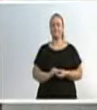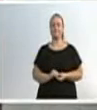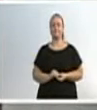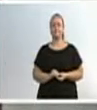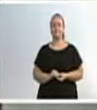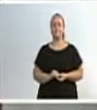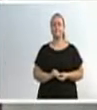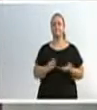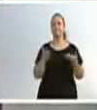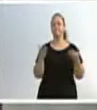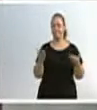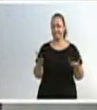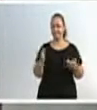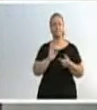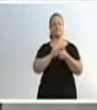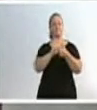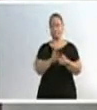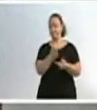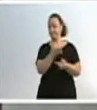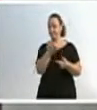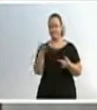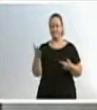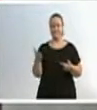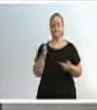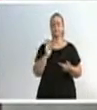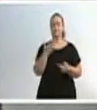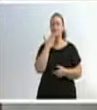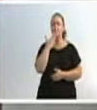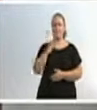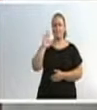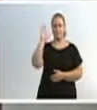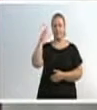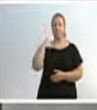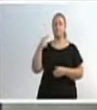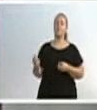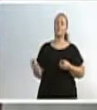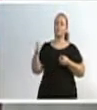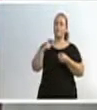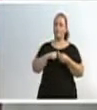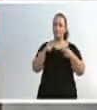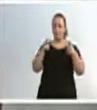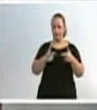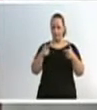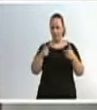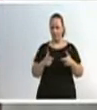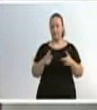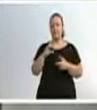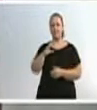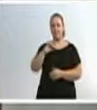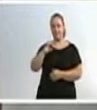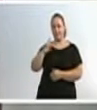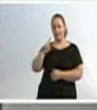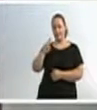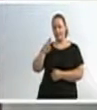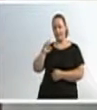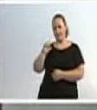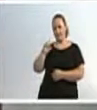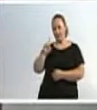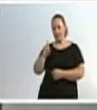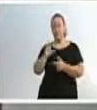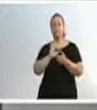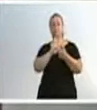Bem, vereadores, como eu demonstrei, e eu tinha prometido, fui lá, voltei no local, fui no CEPREAD, estou trazendo essa